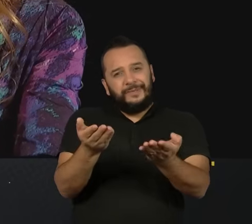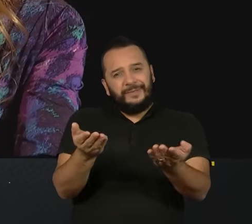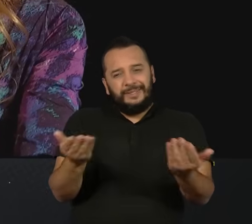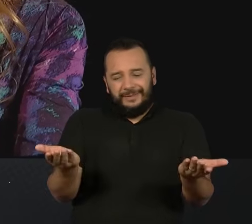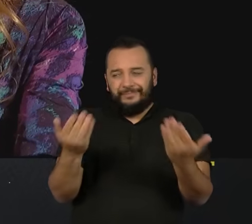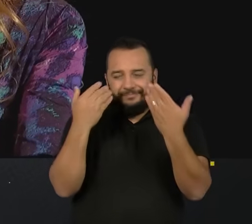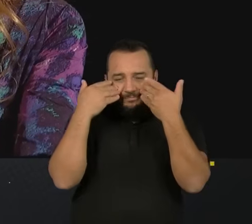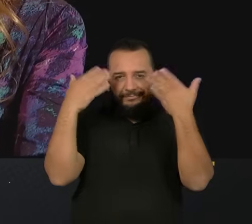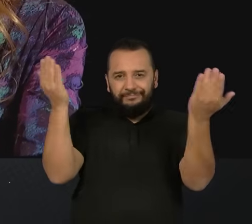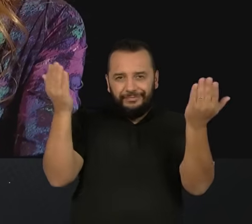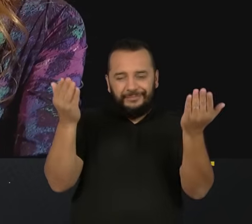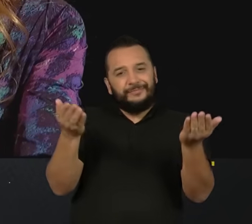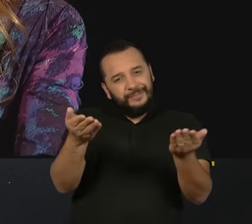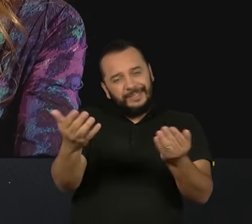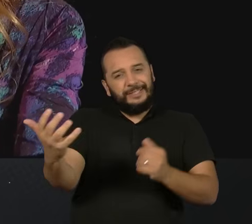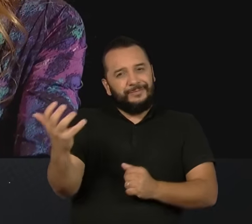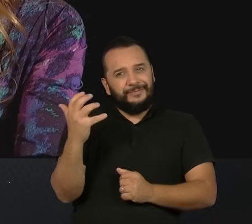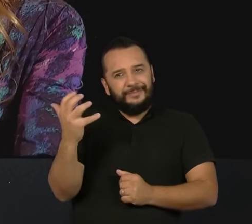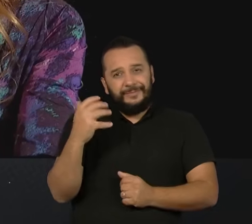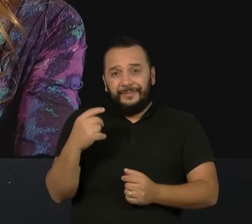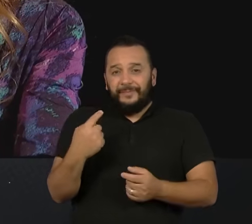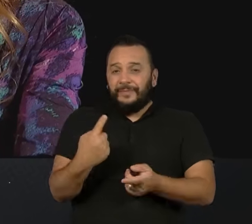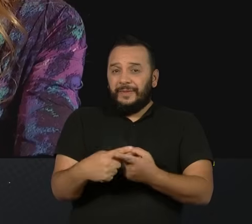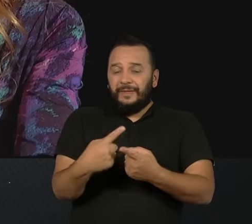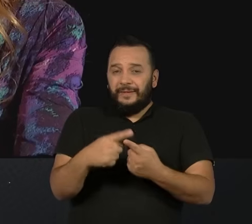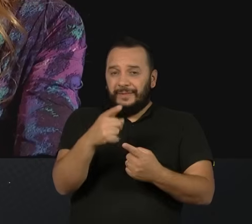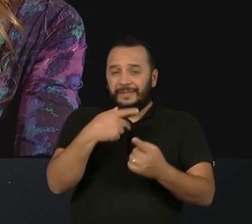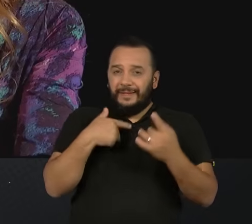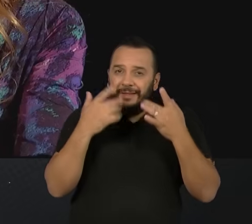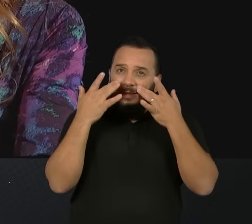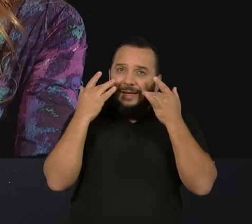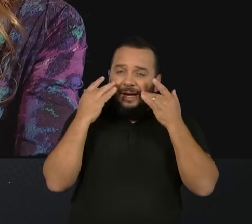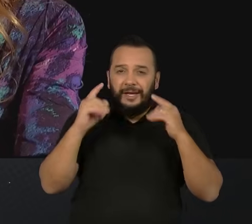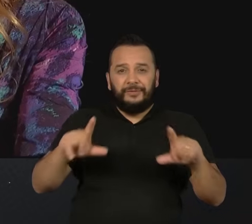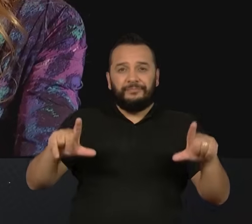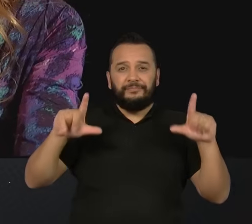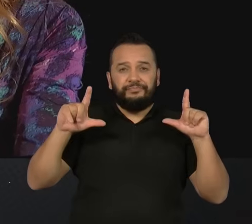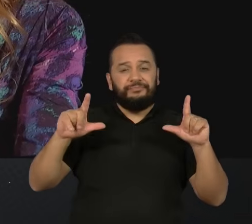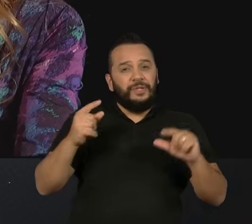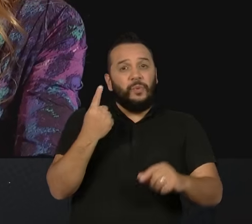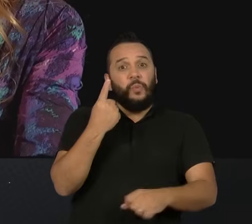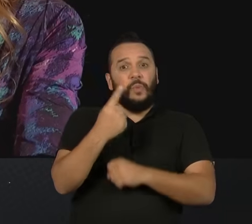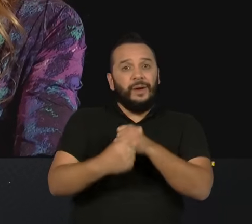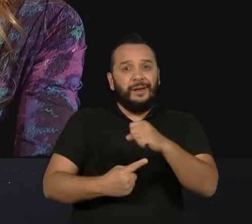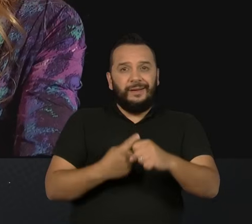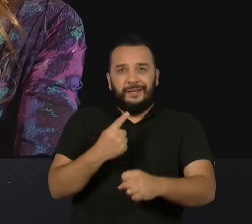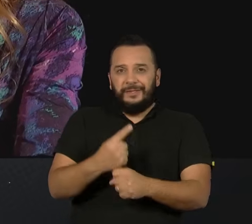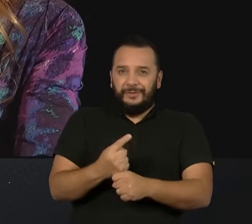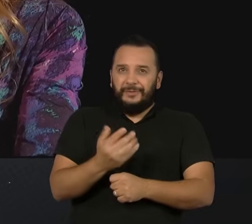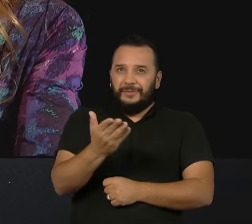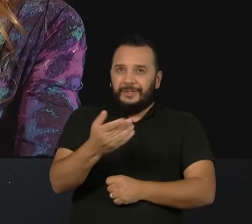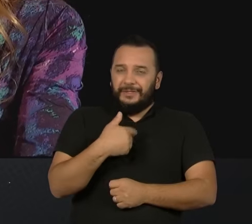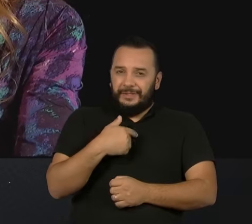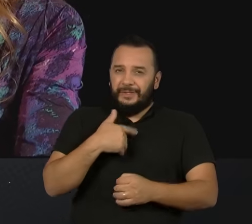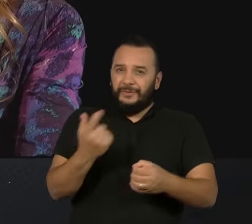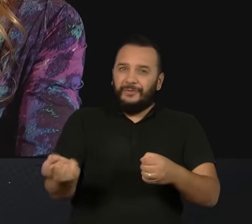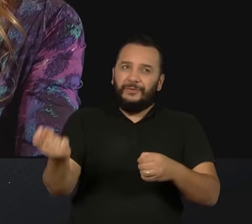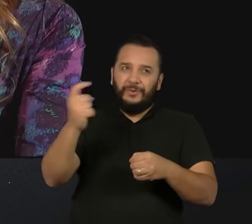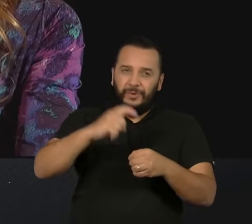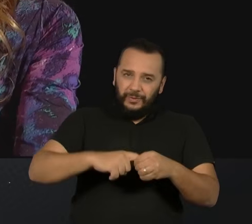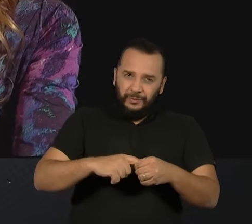publicamente. Pelo fato de você estar em cartaz com o espetáculo por um ano. Quer dizer, você retoma algo que a